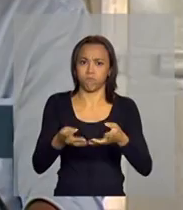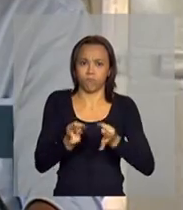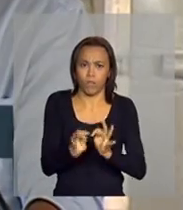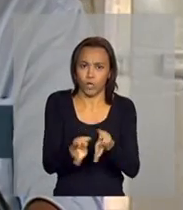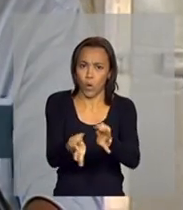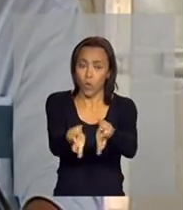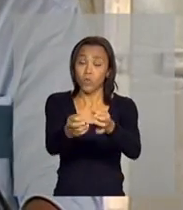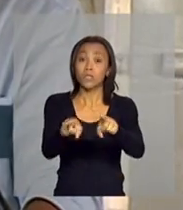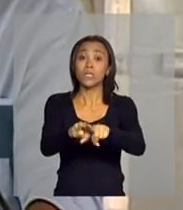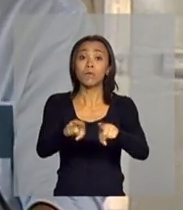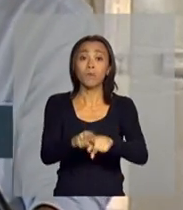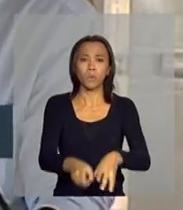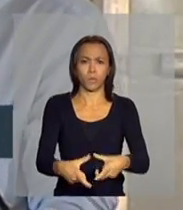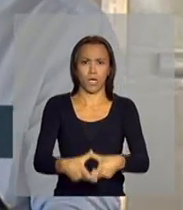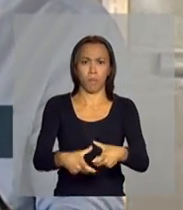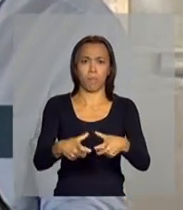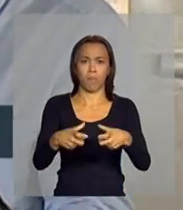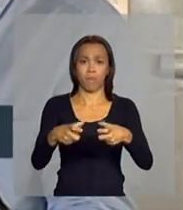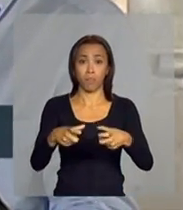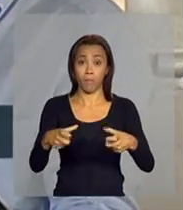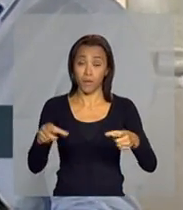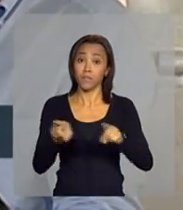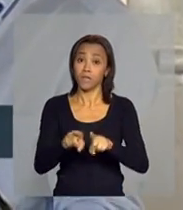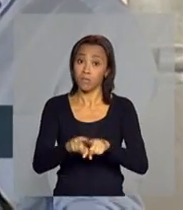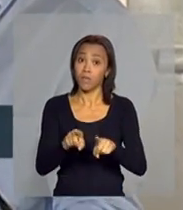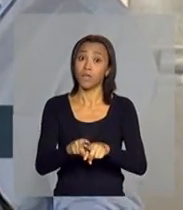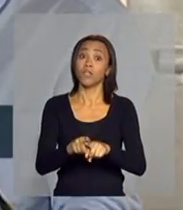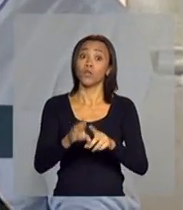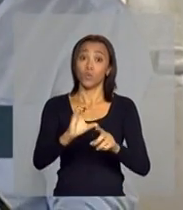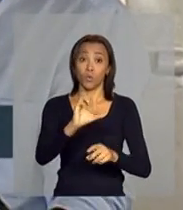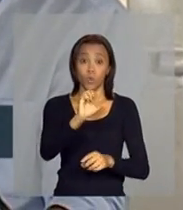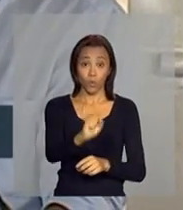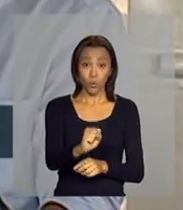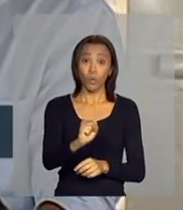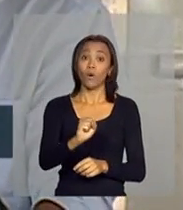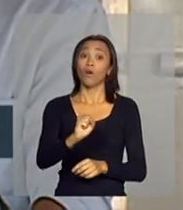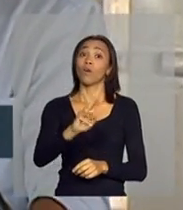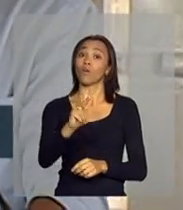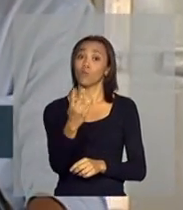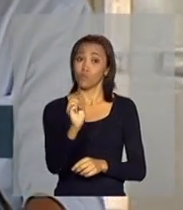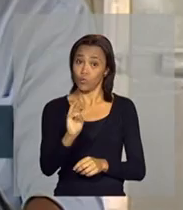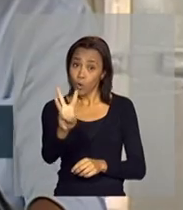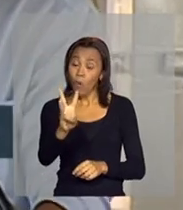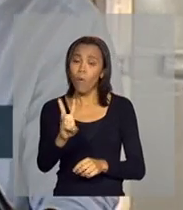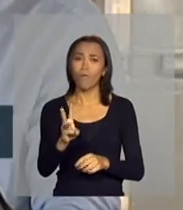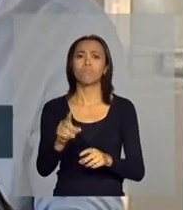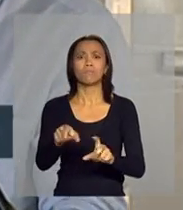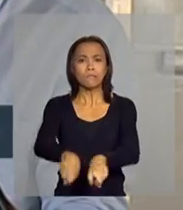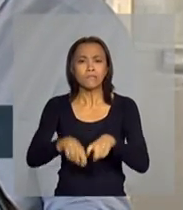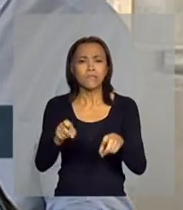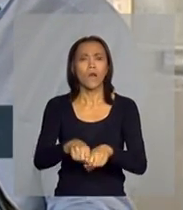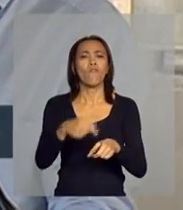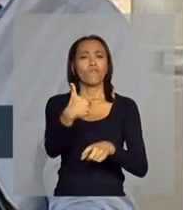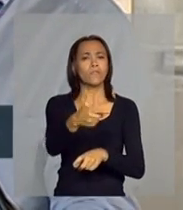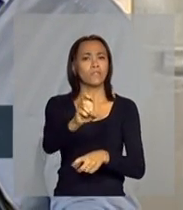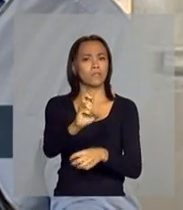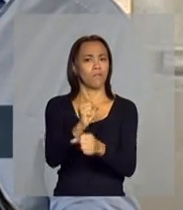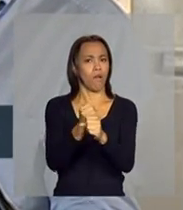o crescimento e a consolidação do show rural ao longo dos 25 anos de